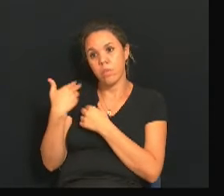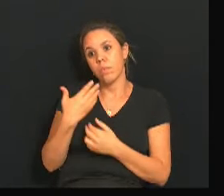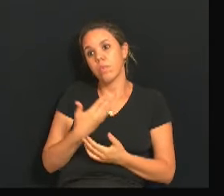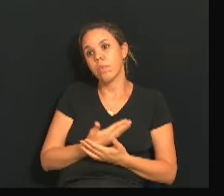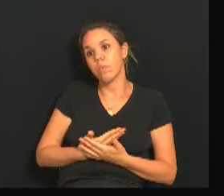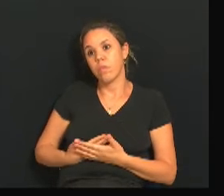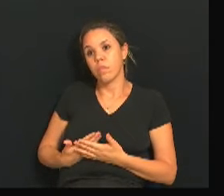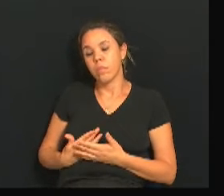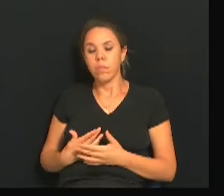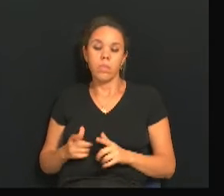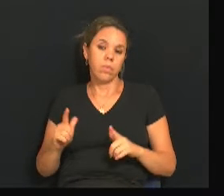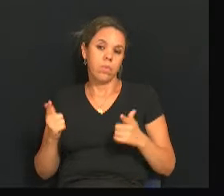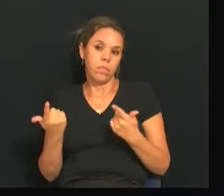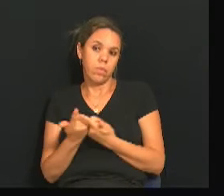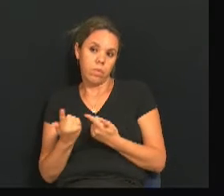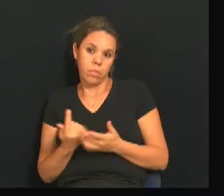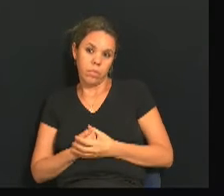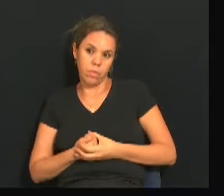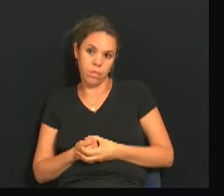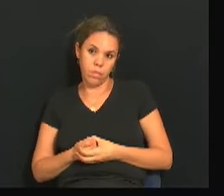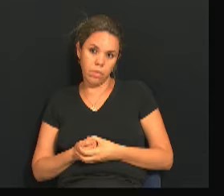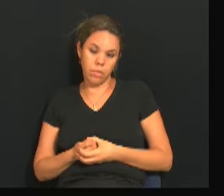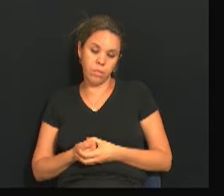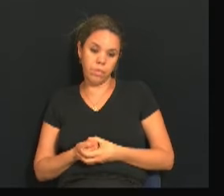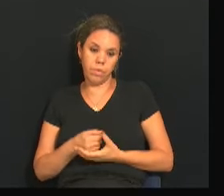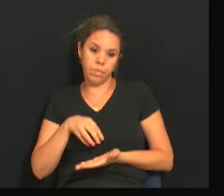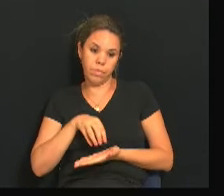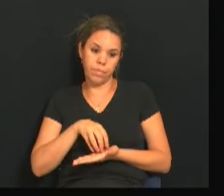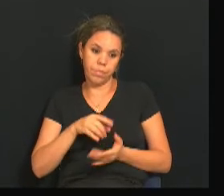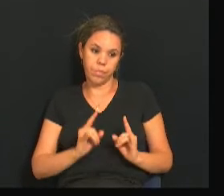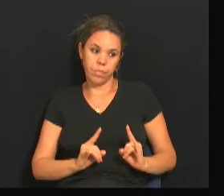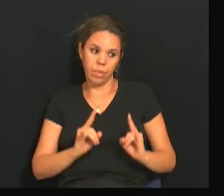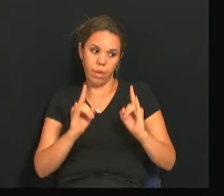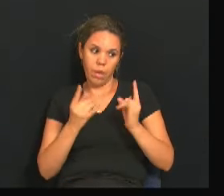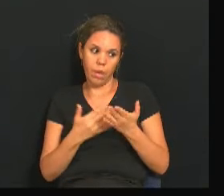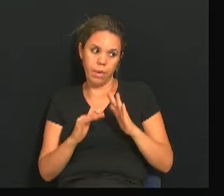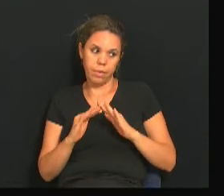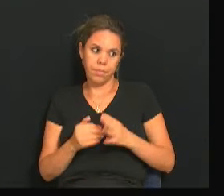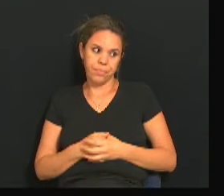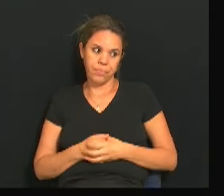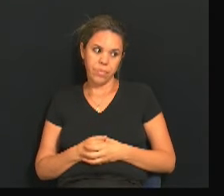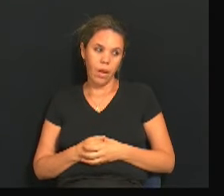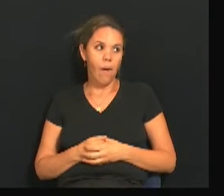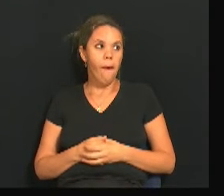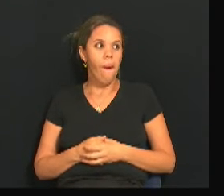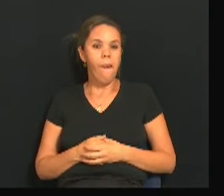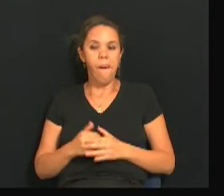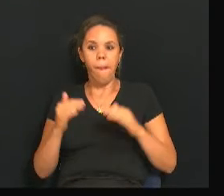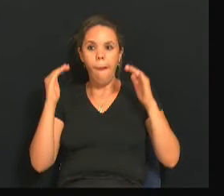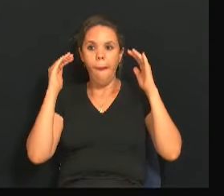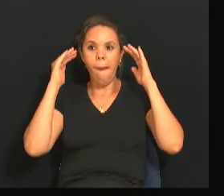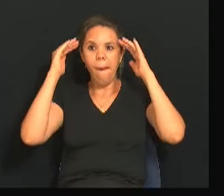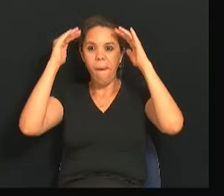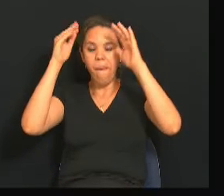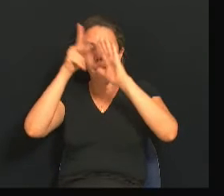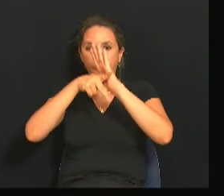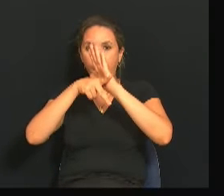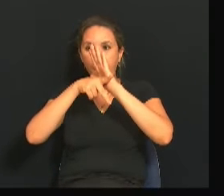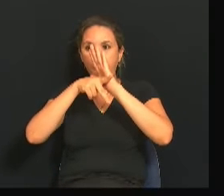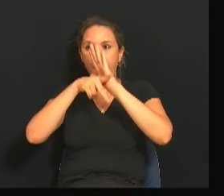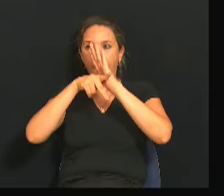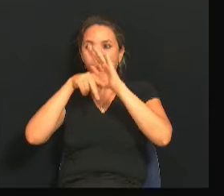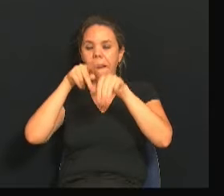a gestão, né, do patrimônio, do patrimônio escolar, do cumprimento dos projetos pedagógicos,